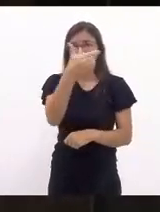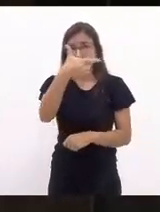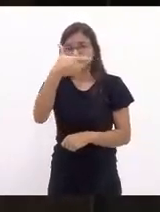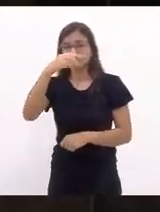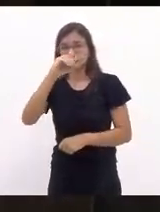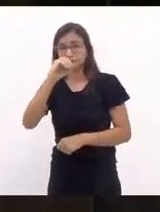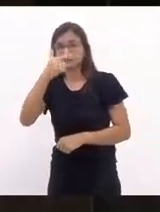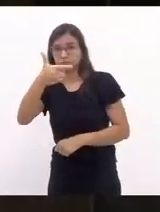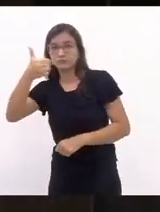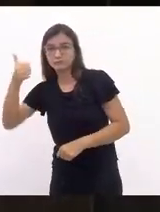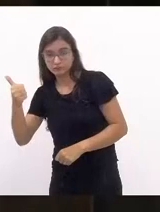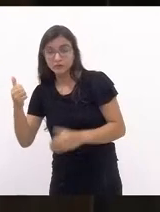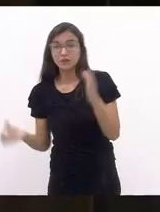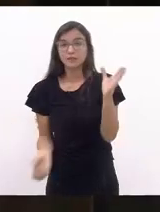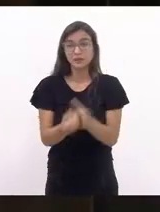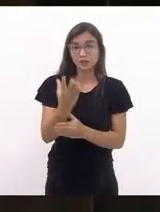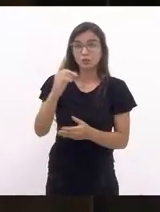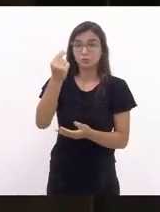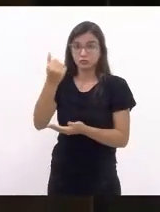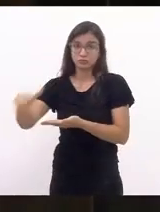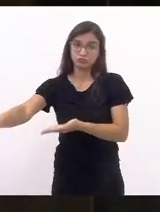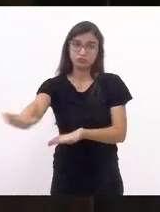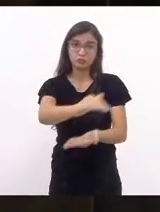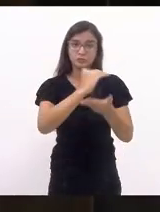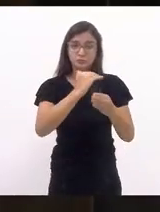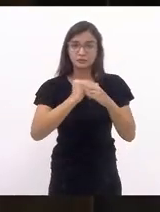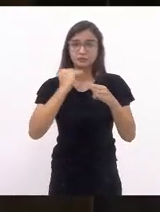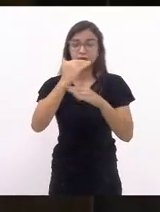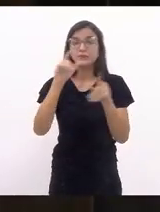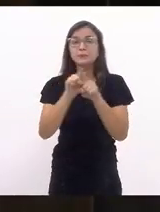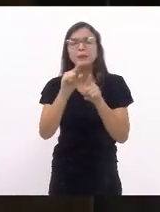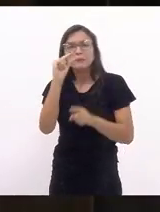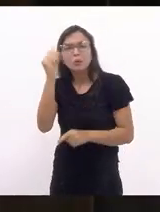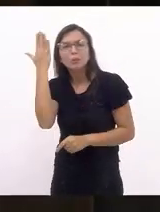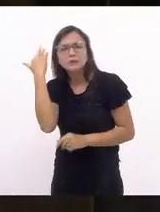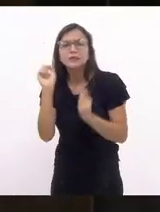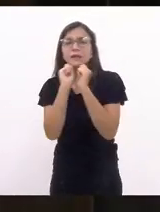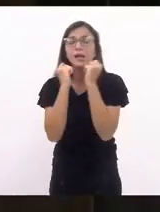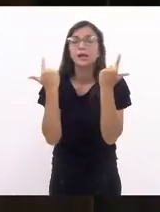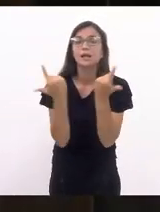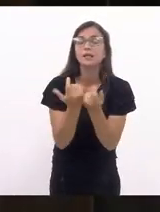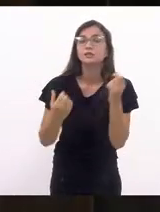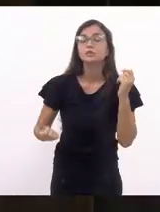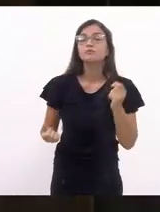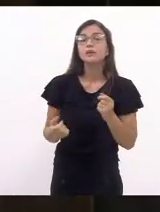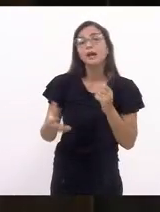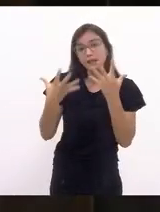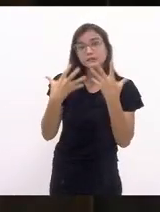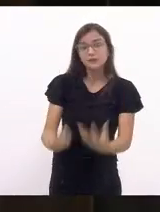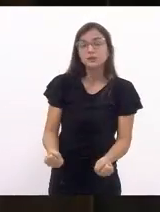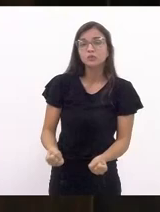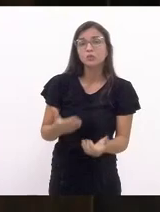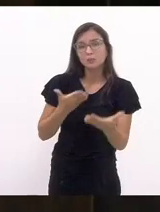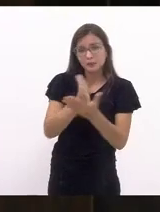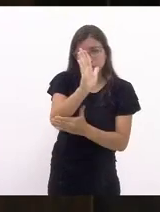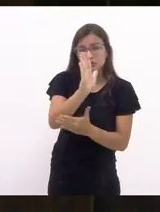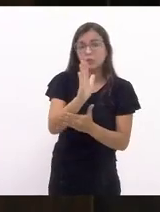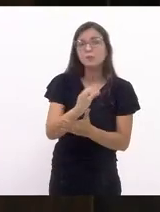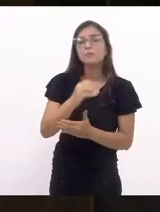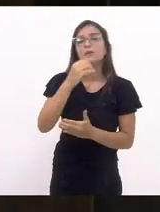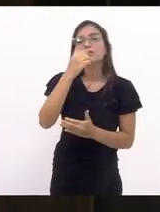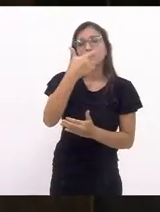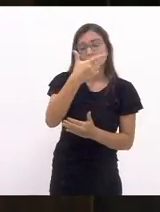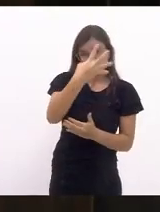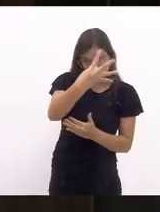que criou o fundo o recém-aprovado pela leso projetos Lei Complementar 42/21